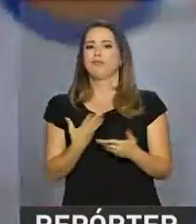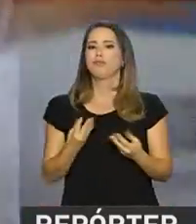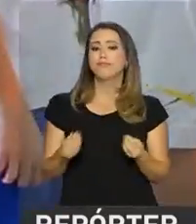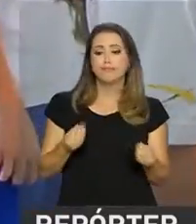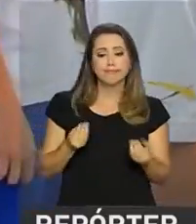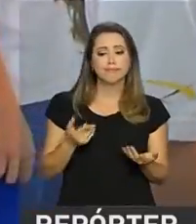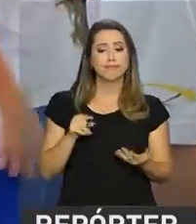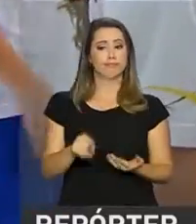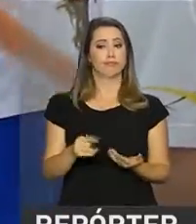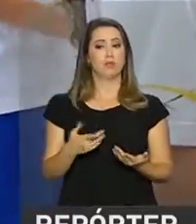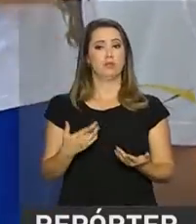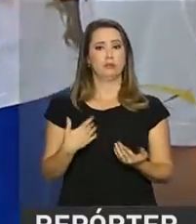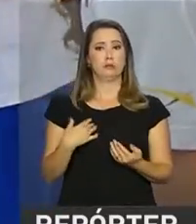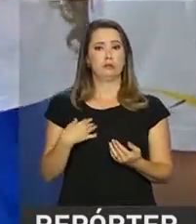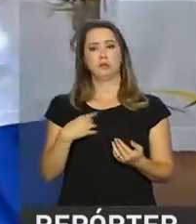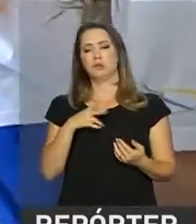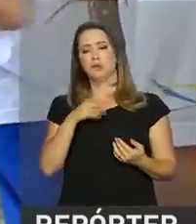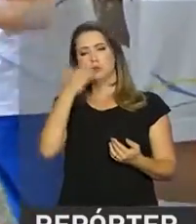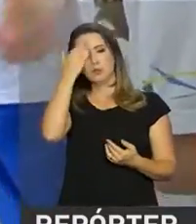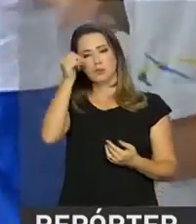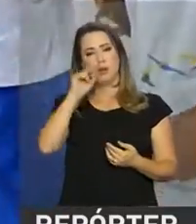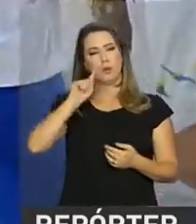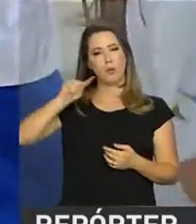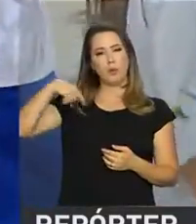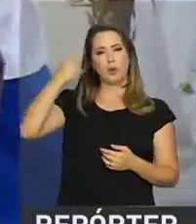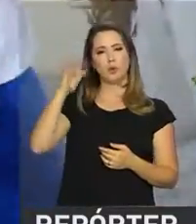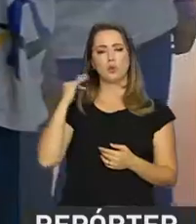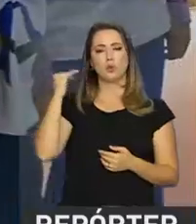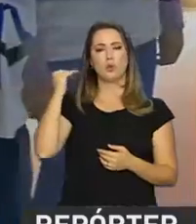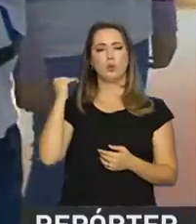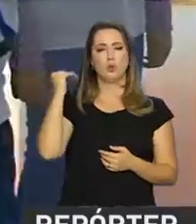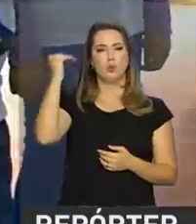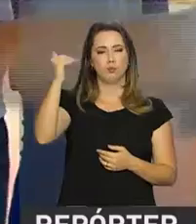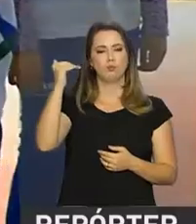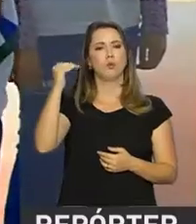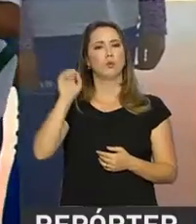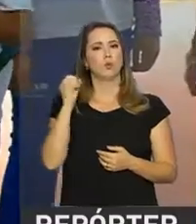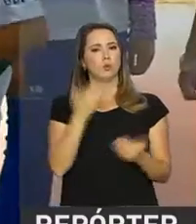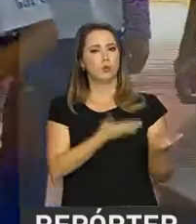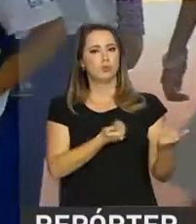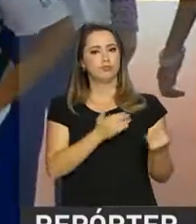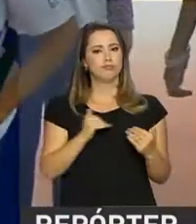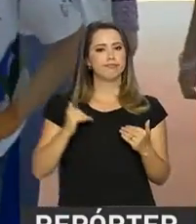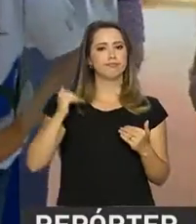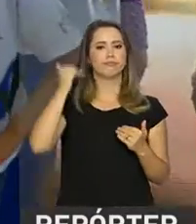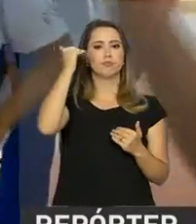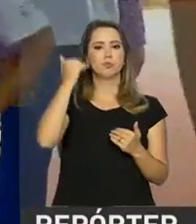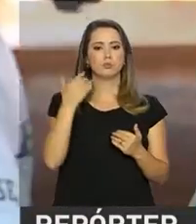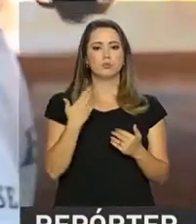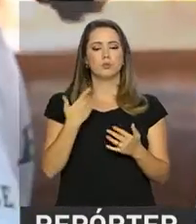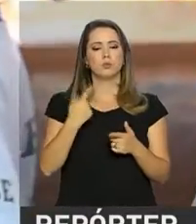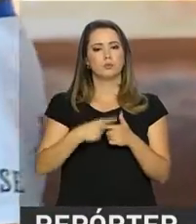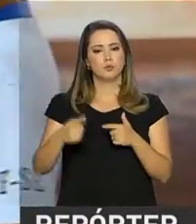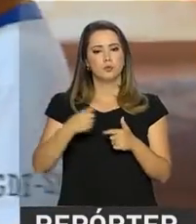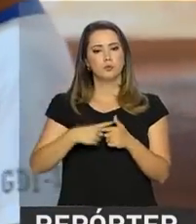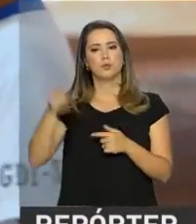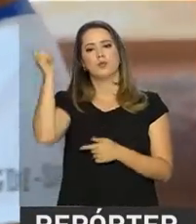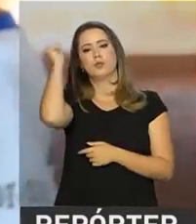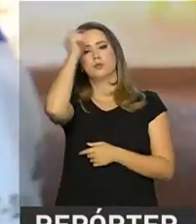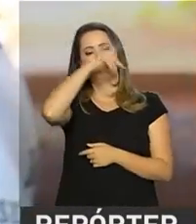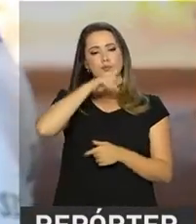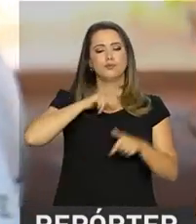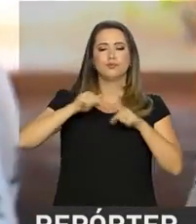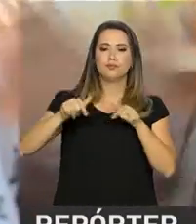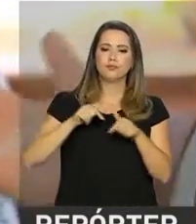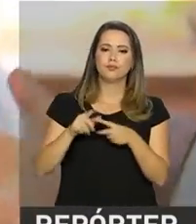sentir para os prejuízos na adolescência ou na vida adulta com um pouco de dificuldades no